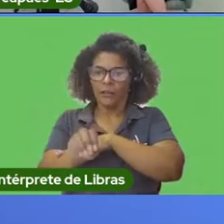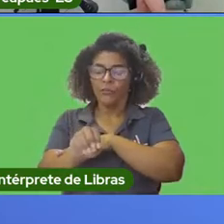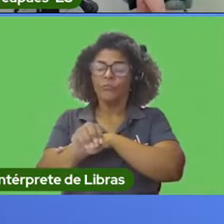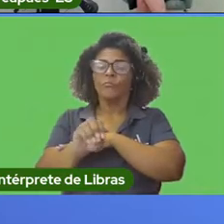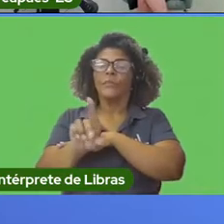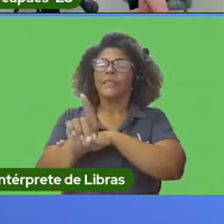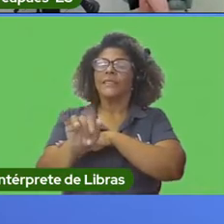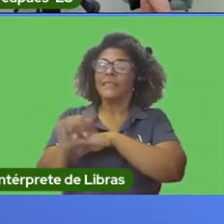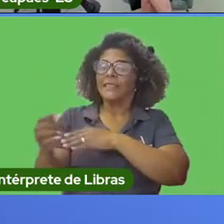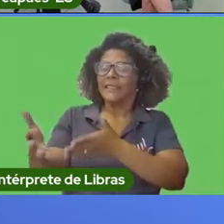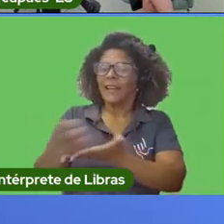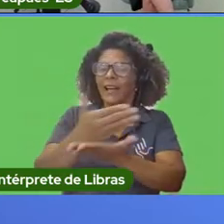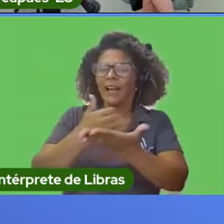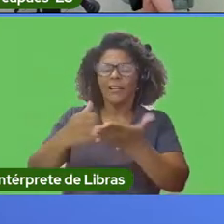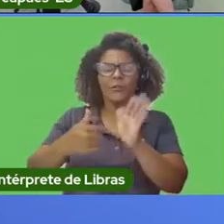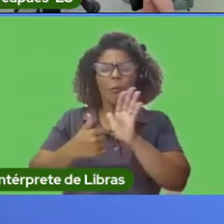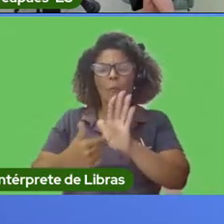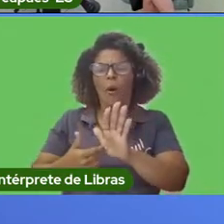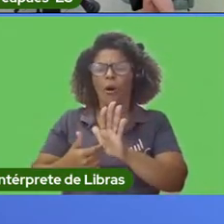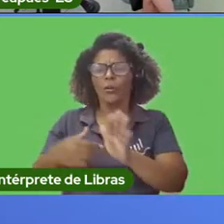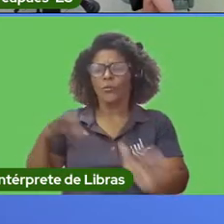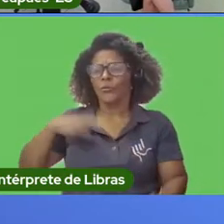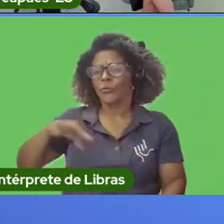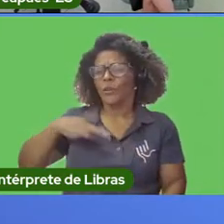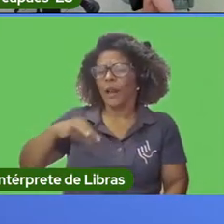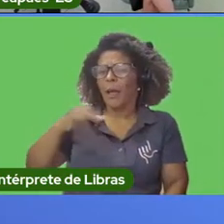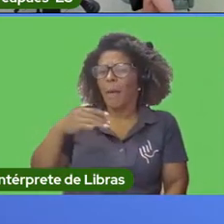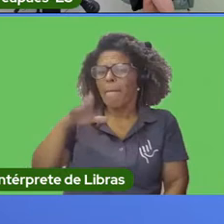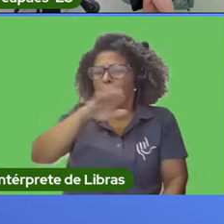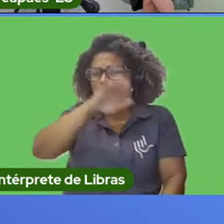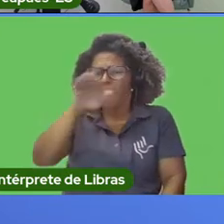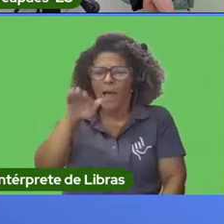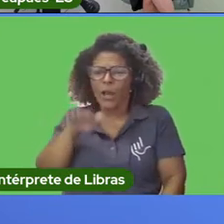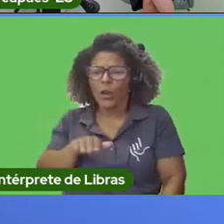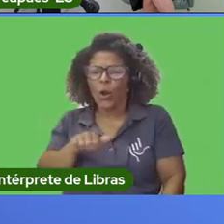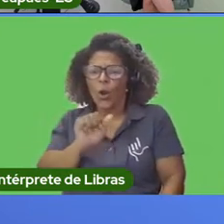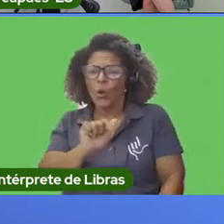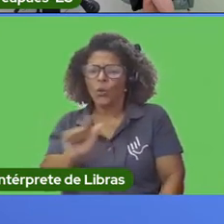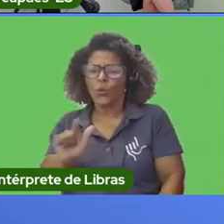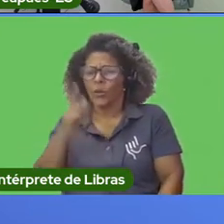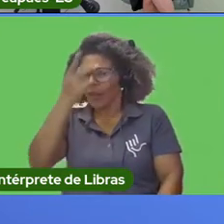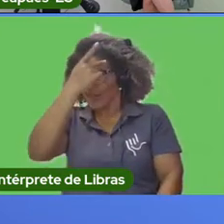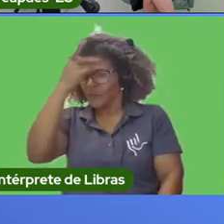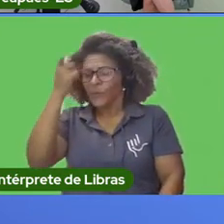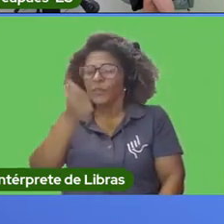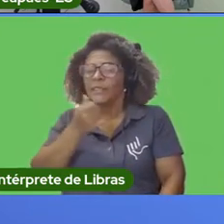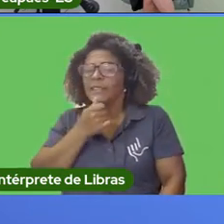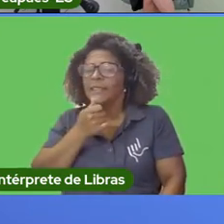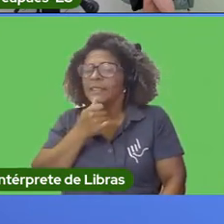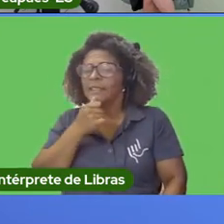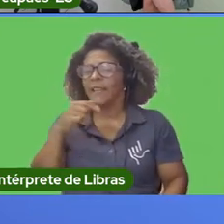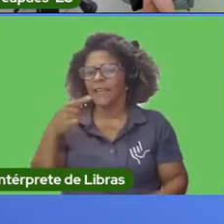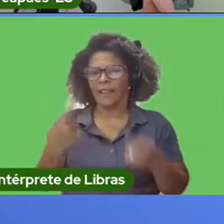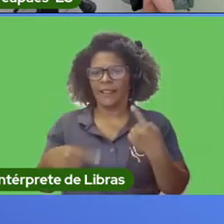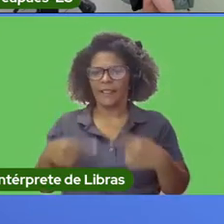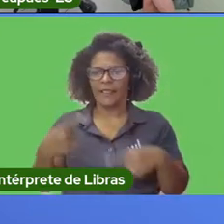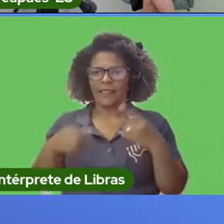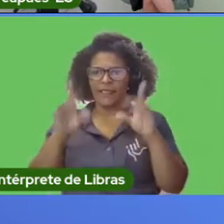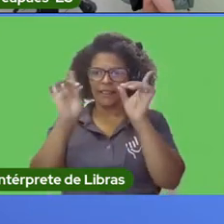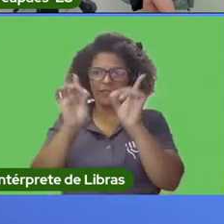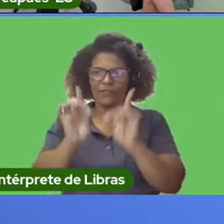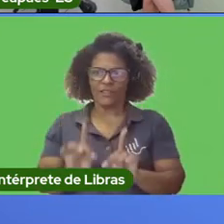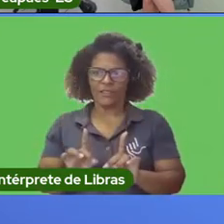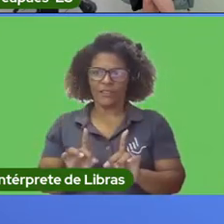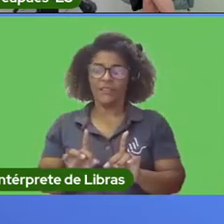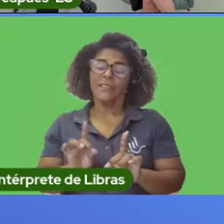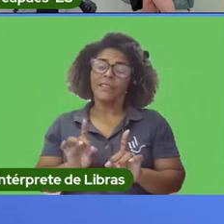deficiência é menor do que as pessoas sem deficiência. Então tem, ou seja, isso é fruto aí de várias barreiras,